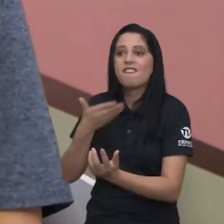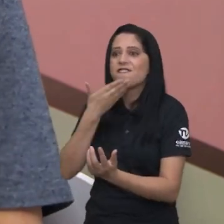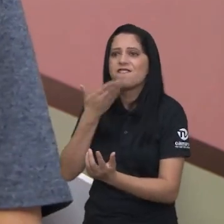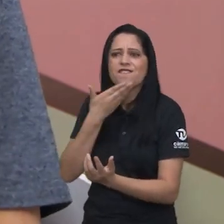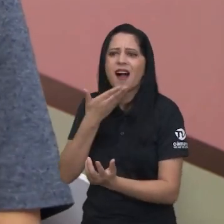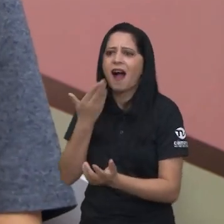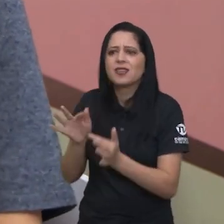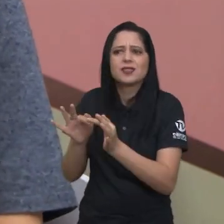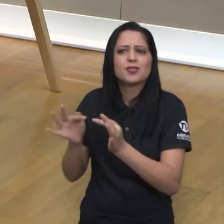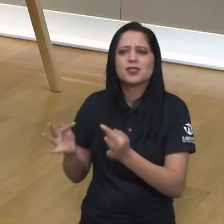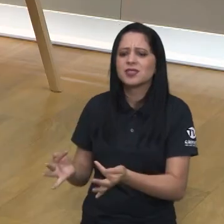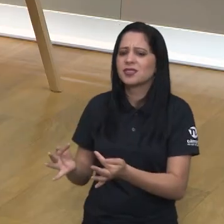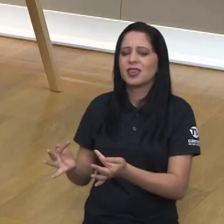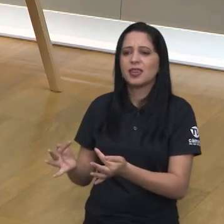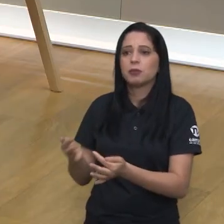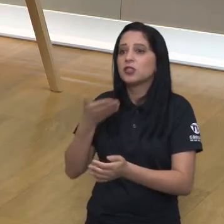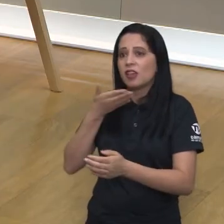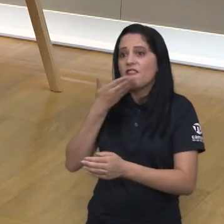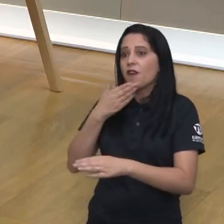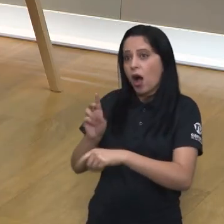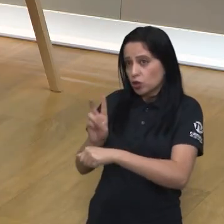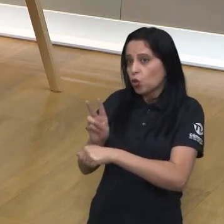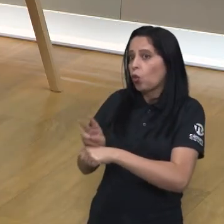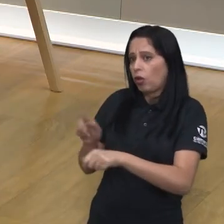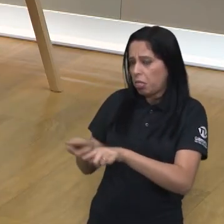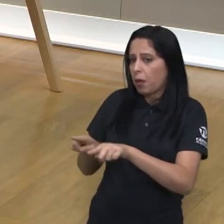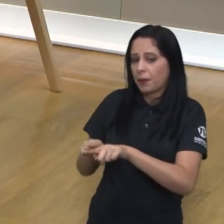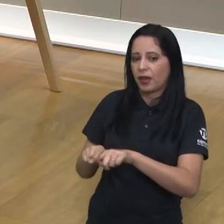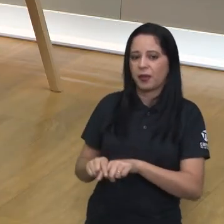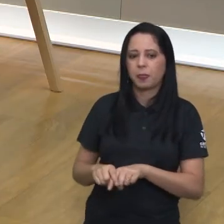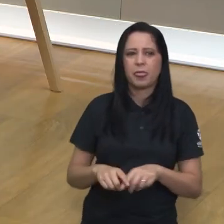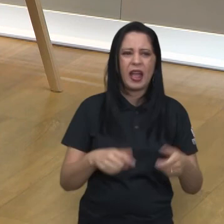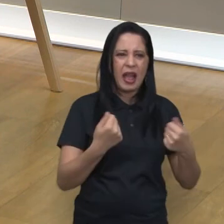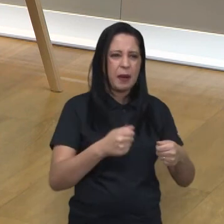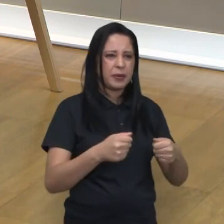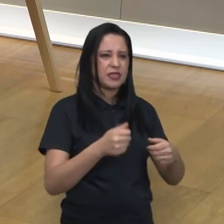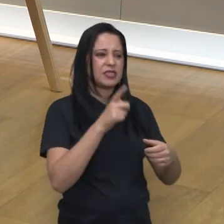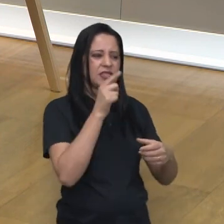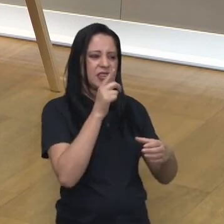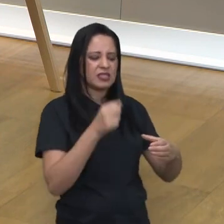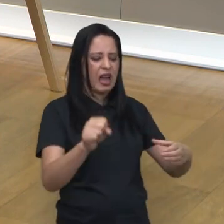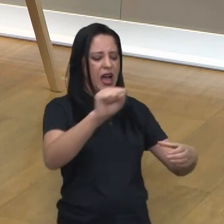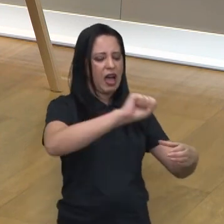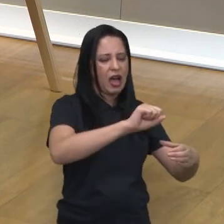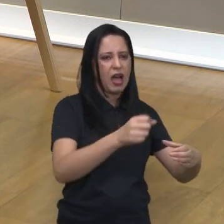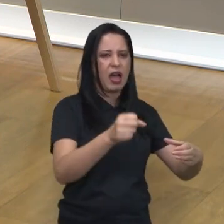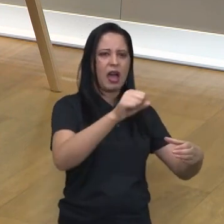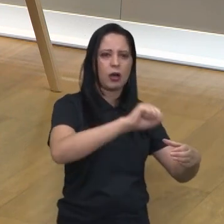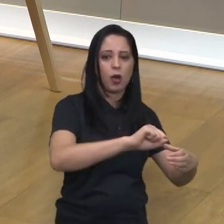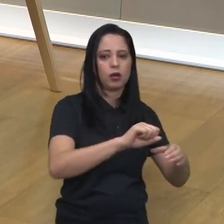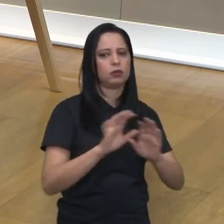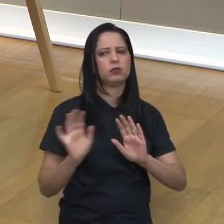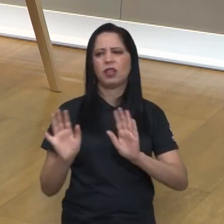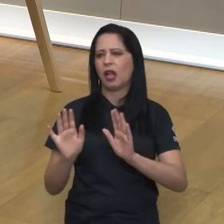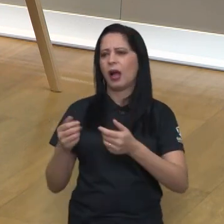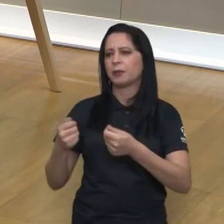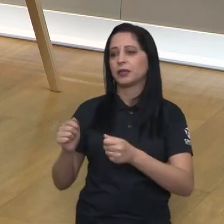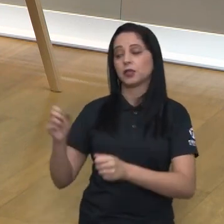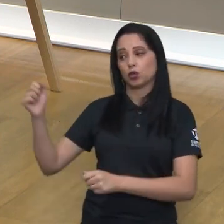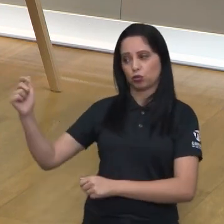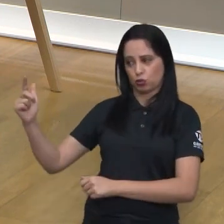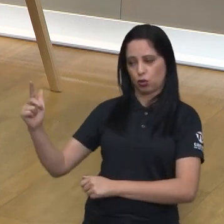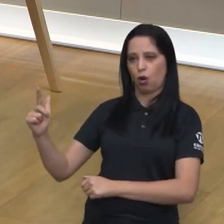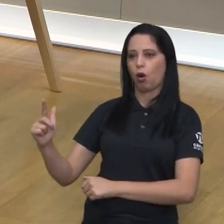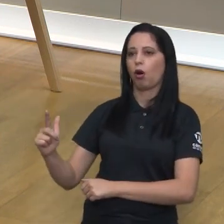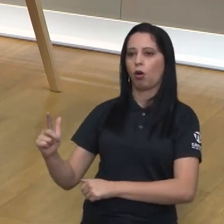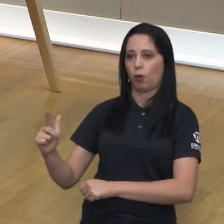correria. Precisa ficar adubando igual as outras plantas? A gente vai ter sempre um solo, né, assim, com matéria viva, que seja rica, né,